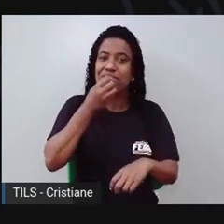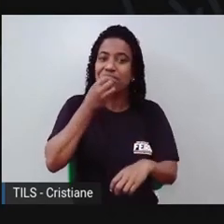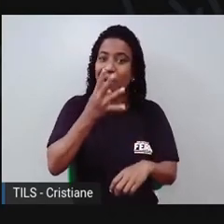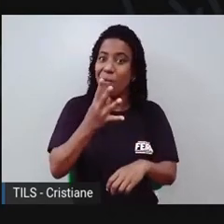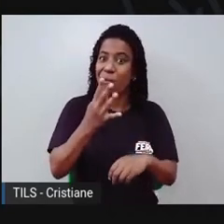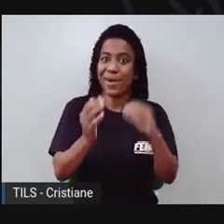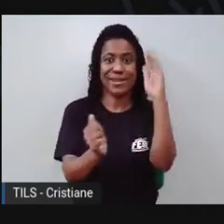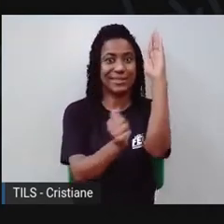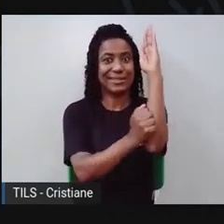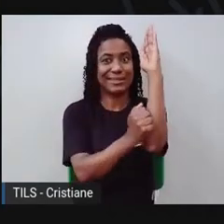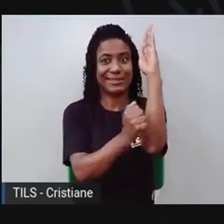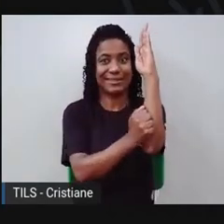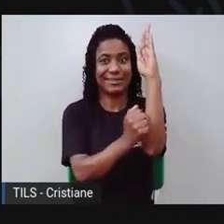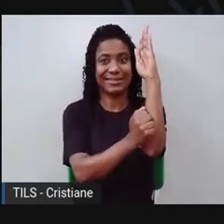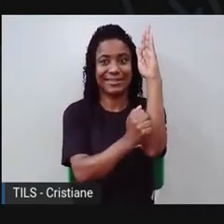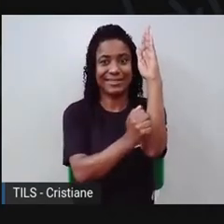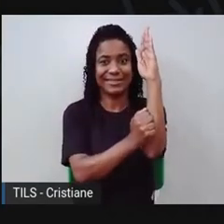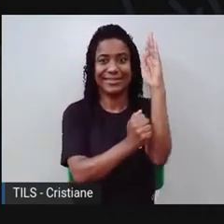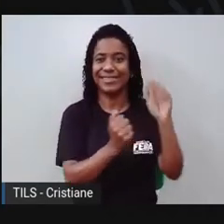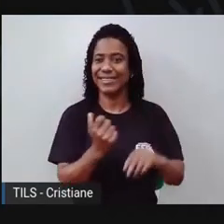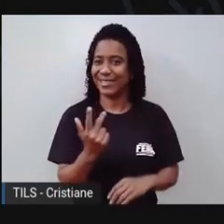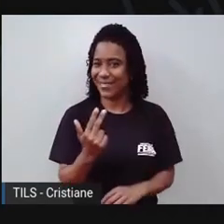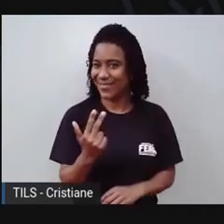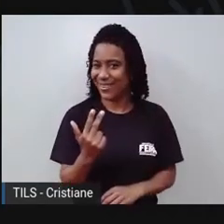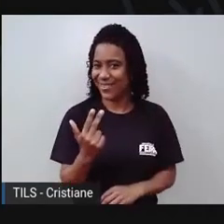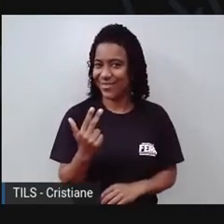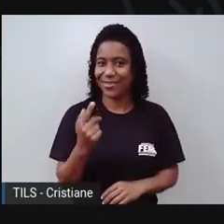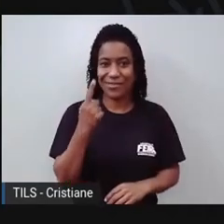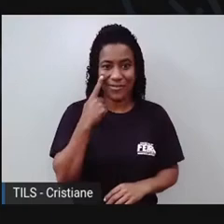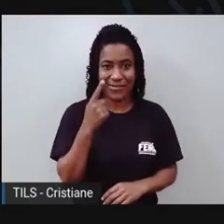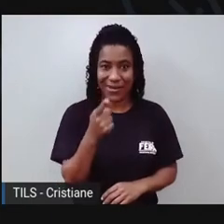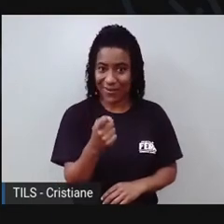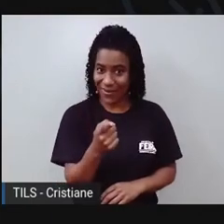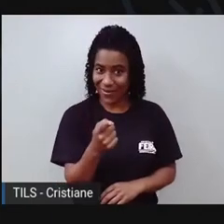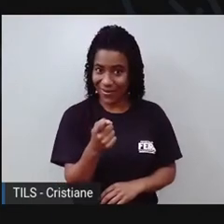madeira. Assim, ó. Ó.